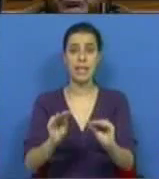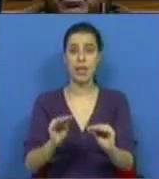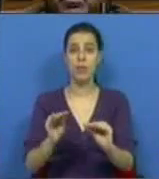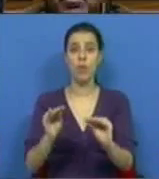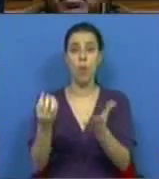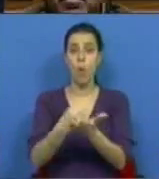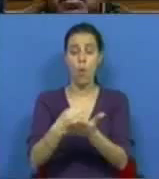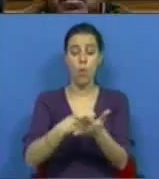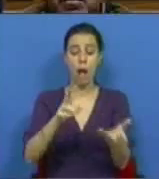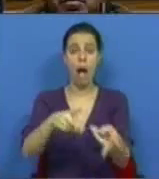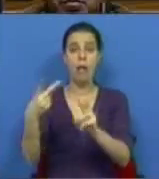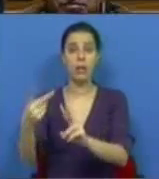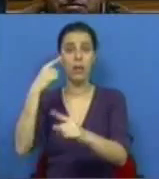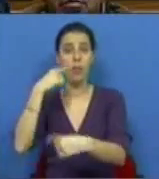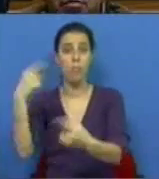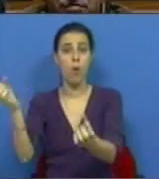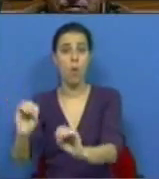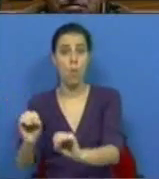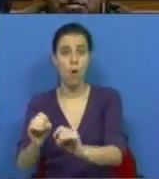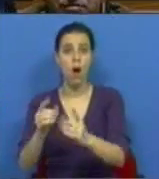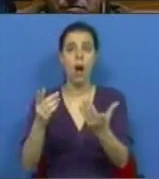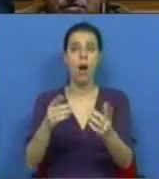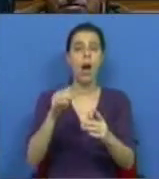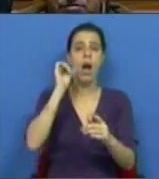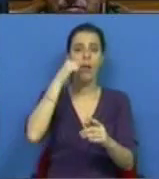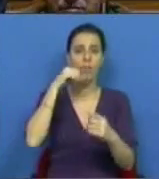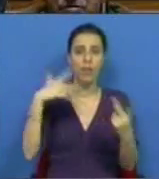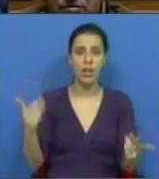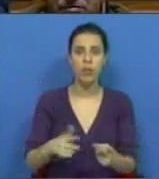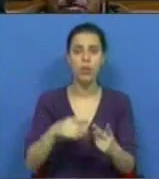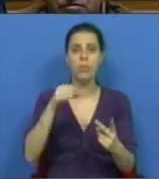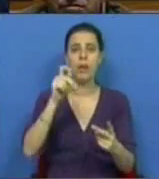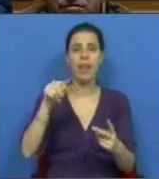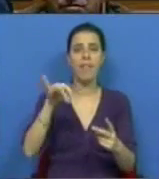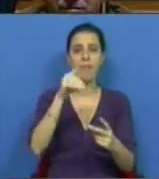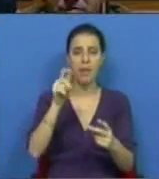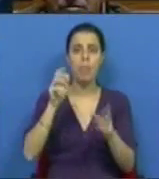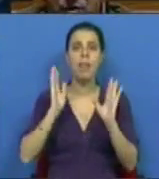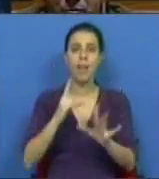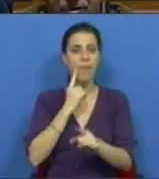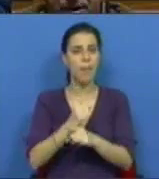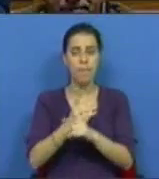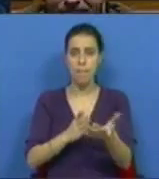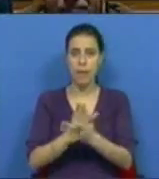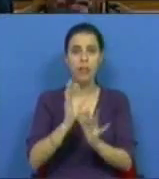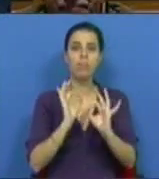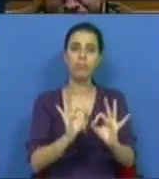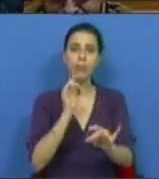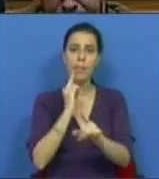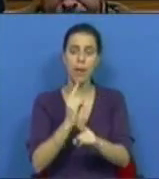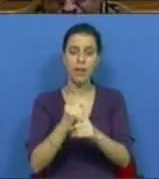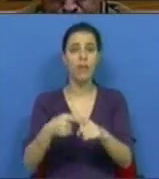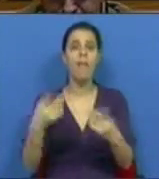onde não existe alternativa pública, em Arruda dos Vinhos, em Penafirme, devem ser mantidos, preservados